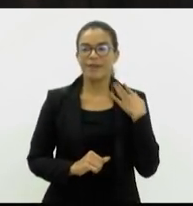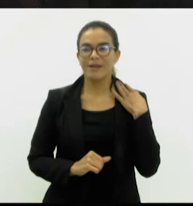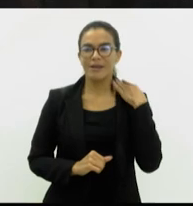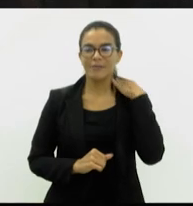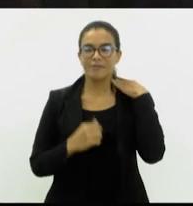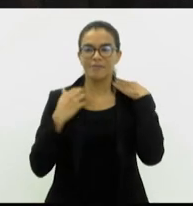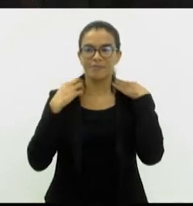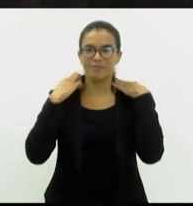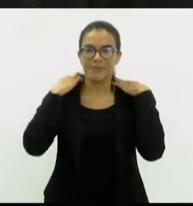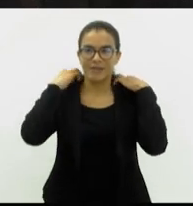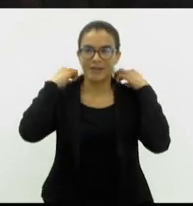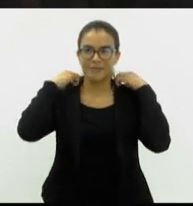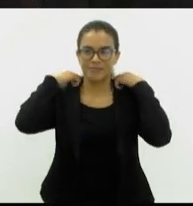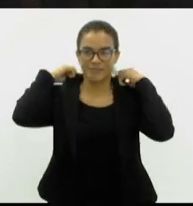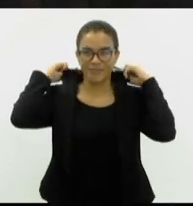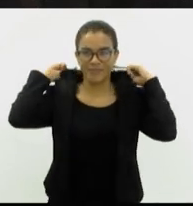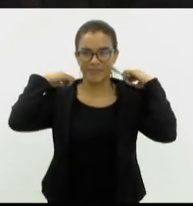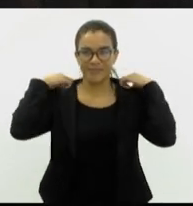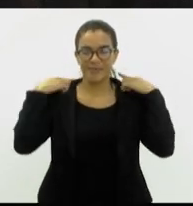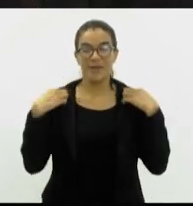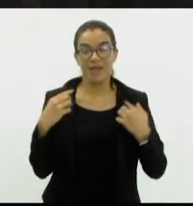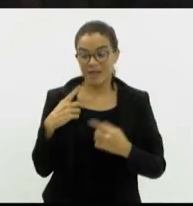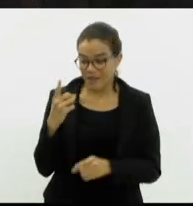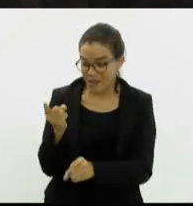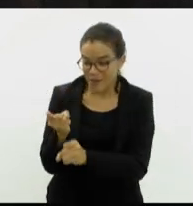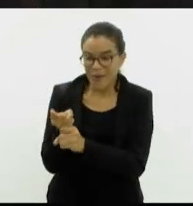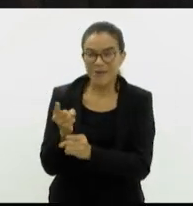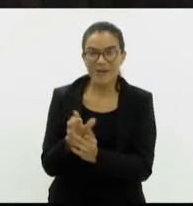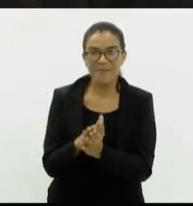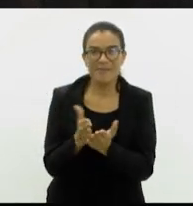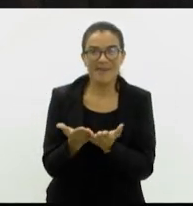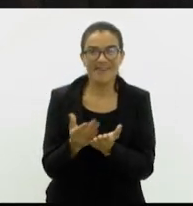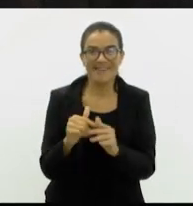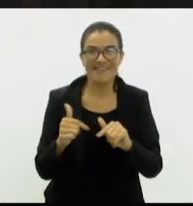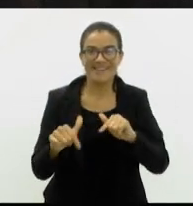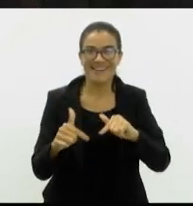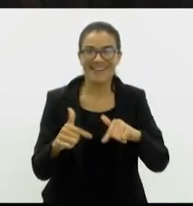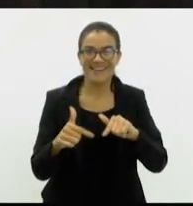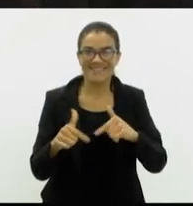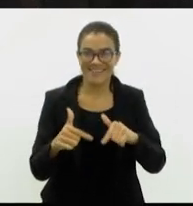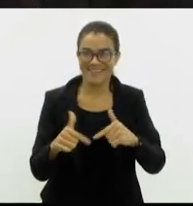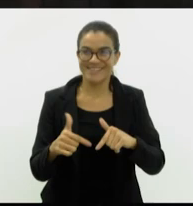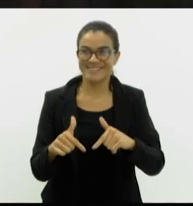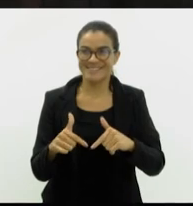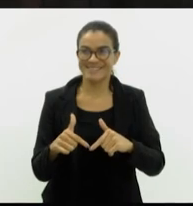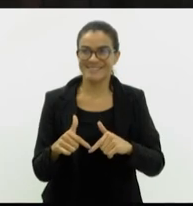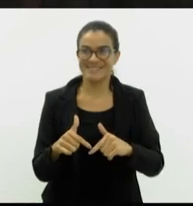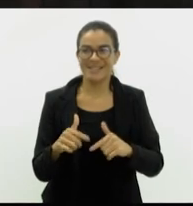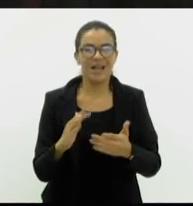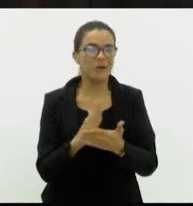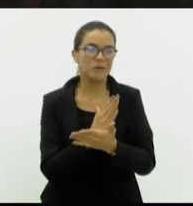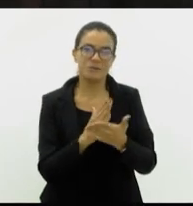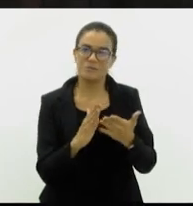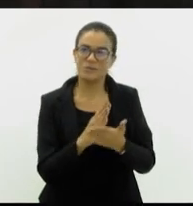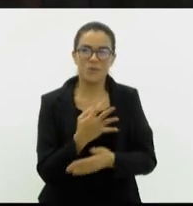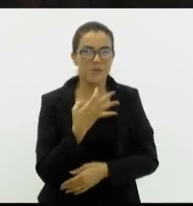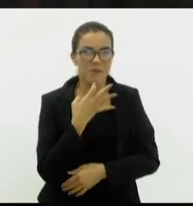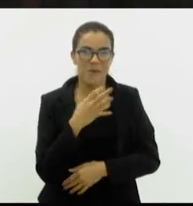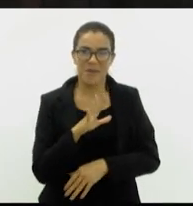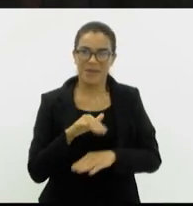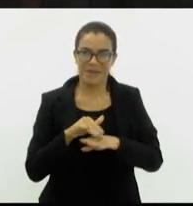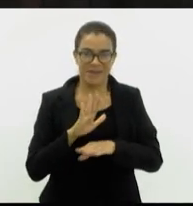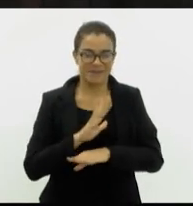minha carteira de trabalho que muitas pessoas sequer conhecem mais